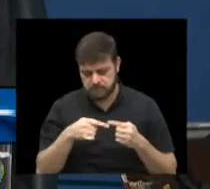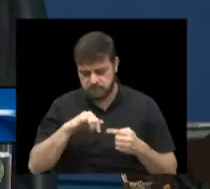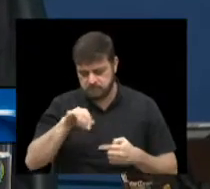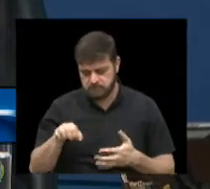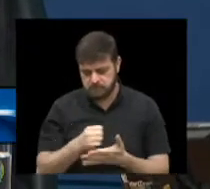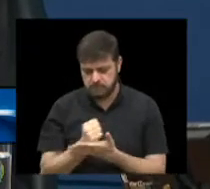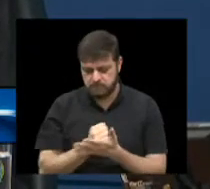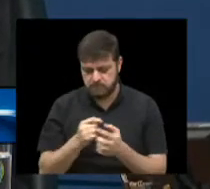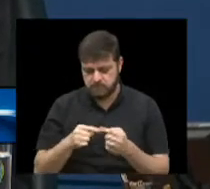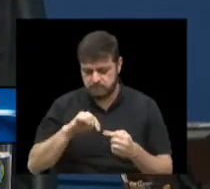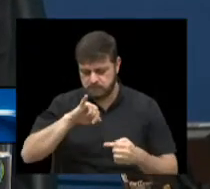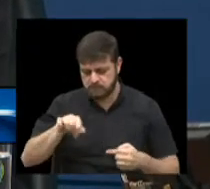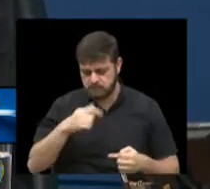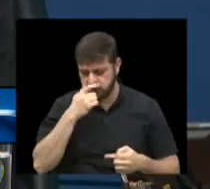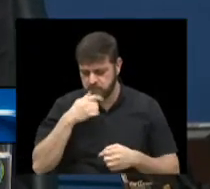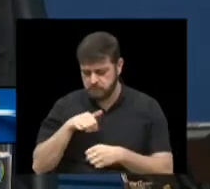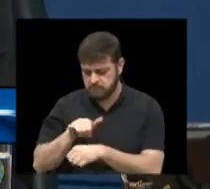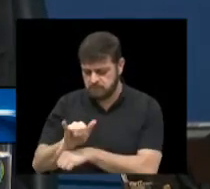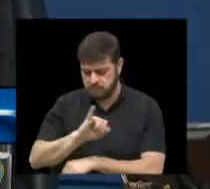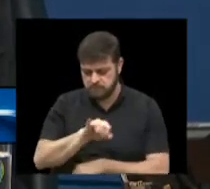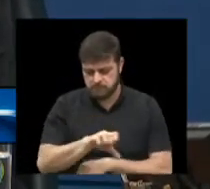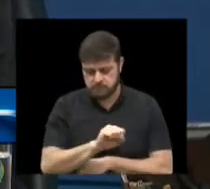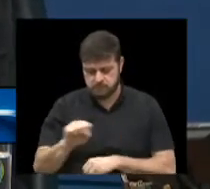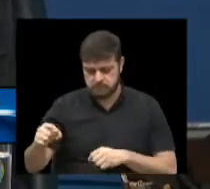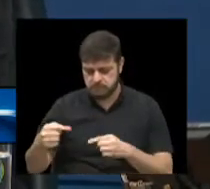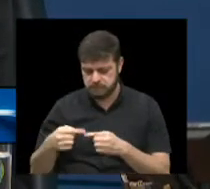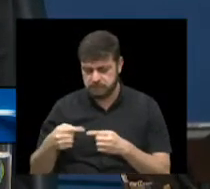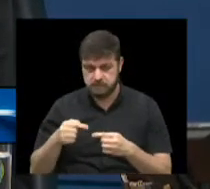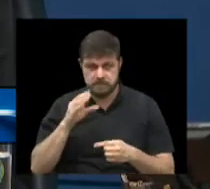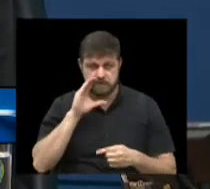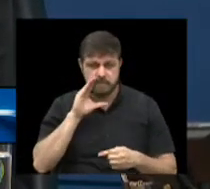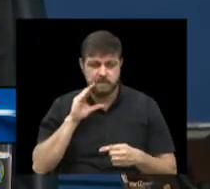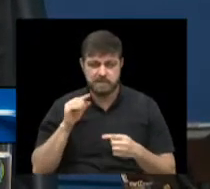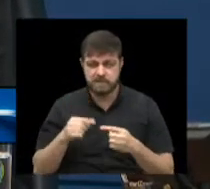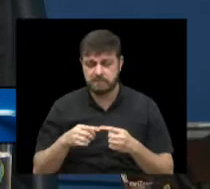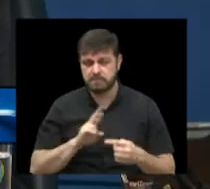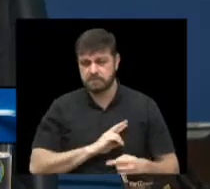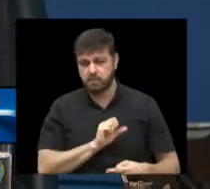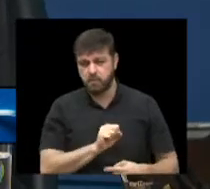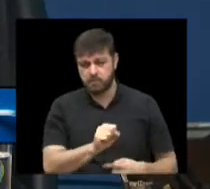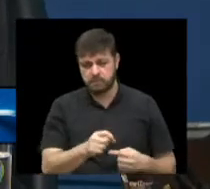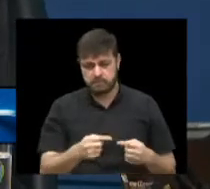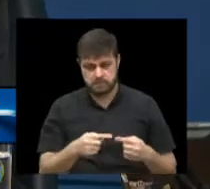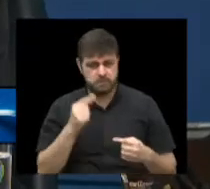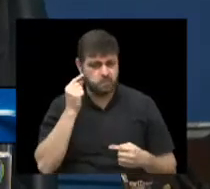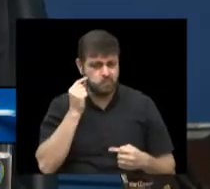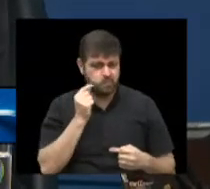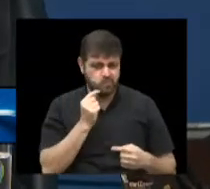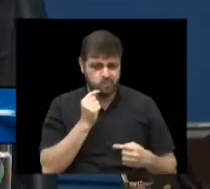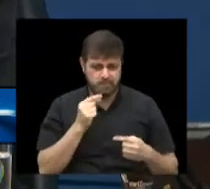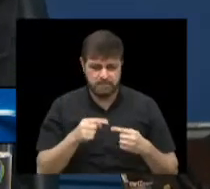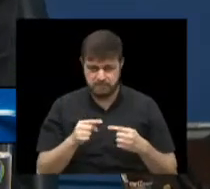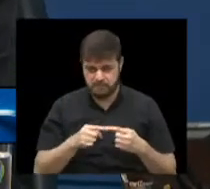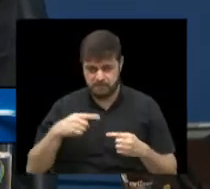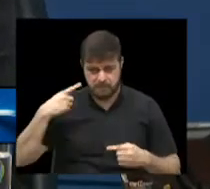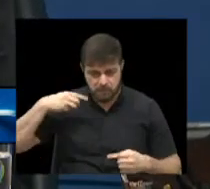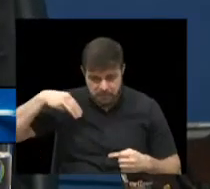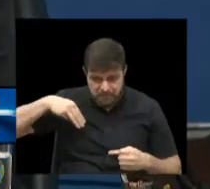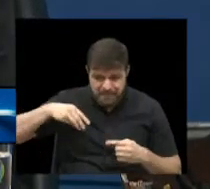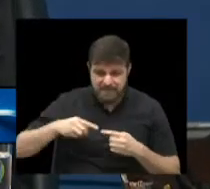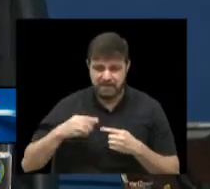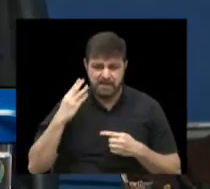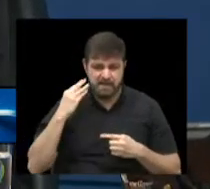sim. Schneider ausente, J. Silva, sim. Luiz Cirilo, sim. Luiz Rossini, sim. Marcelo Silva, sim. Marcos Bernardelli,